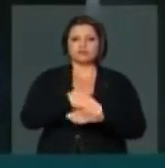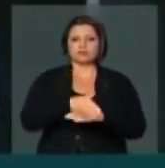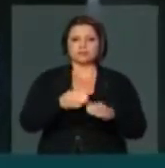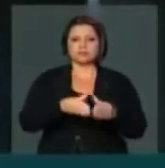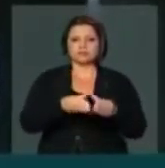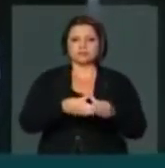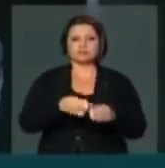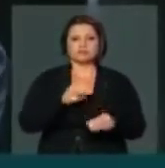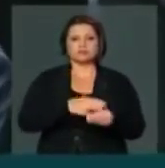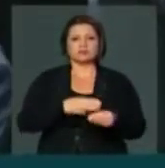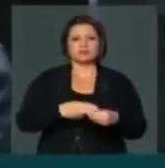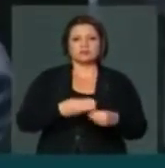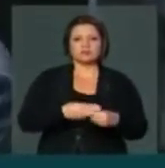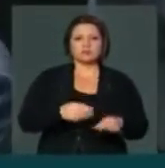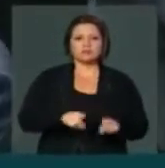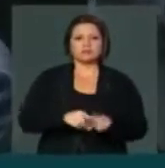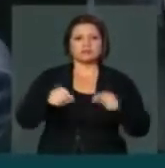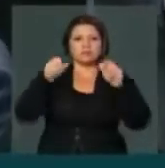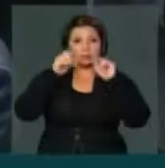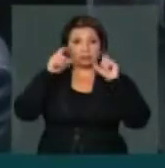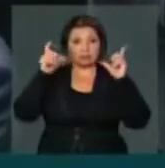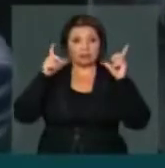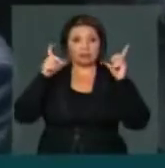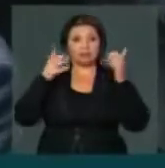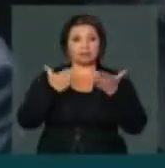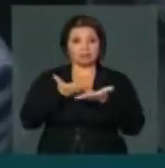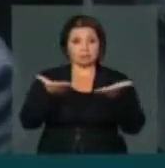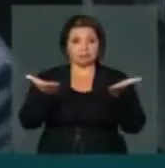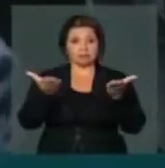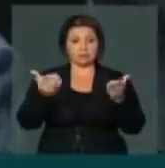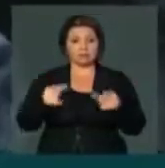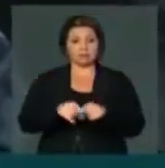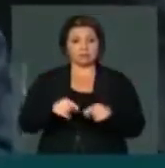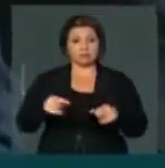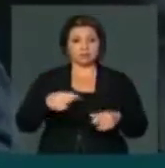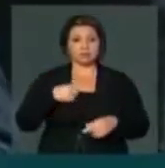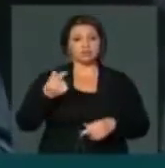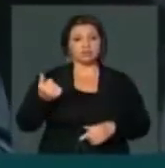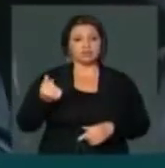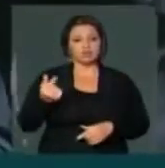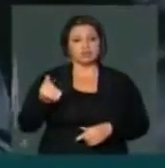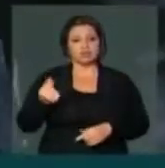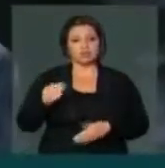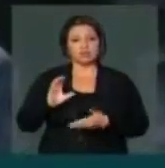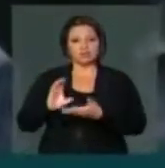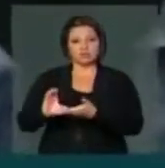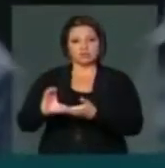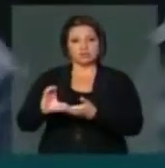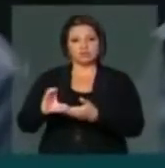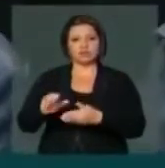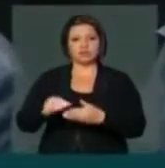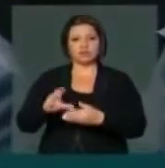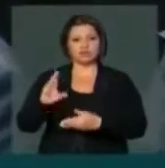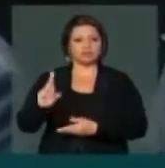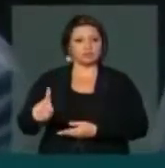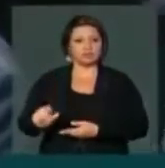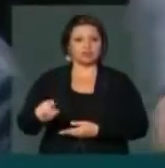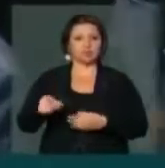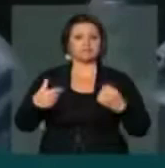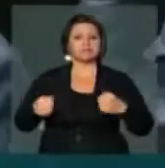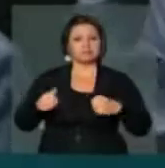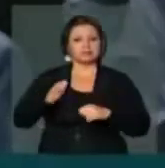Municípios alerta também que apenas os recursos não bastam